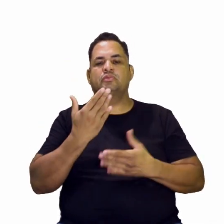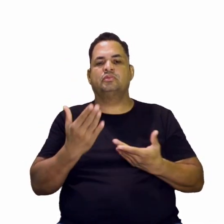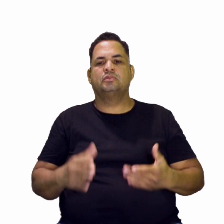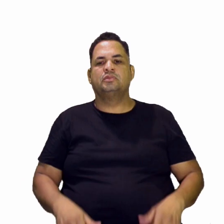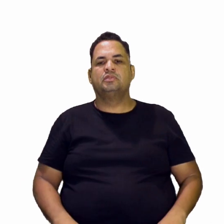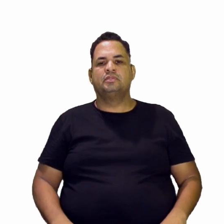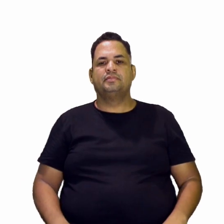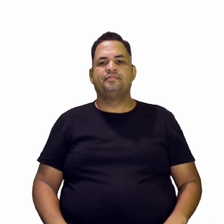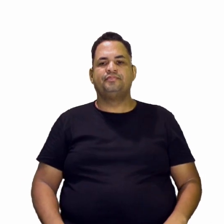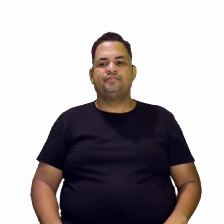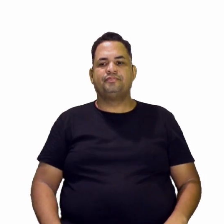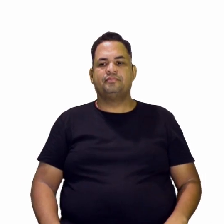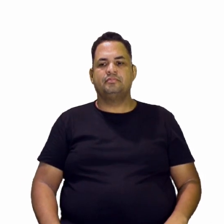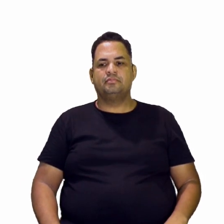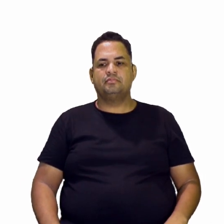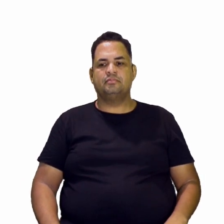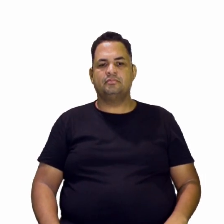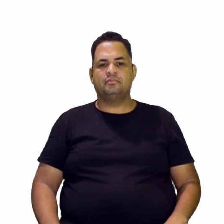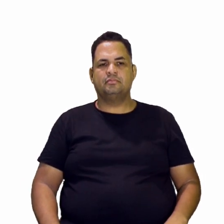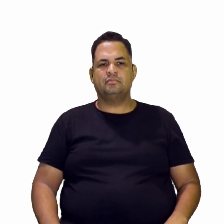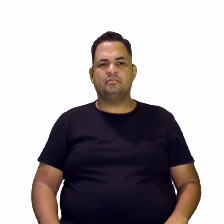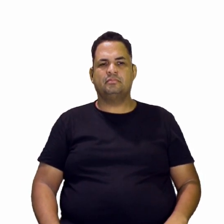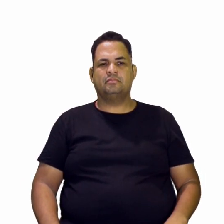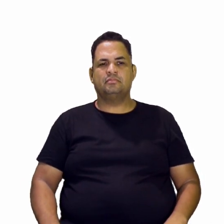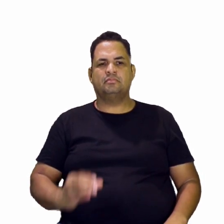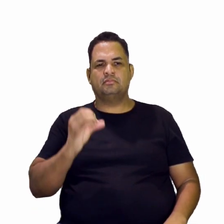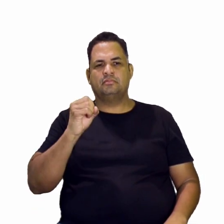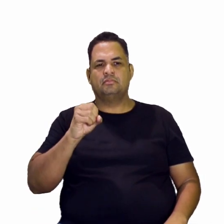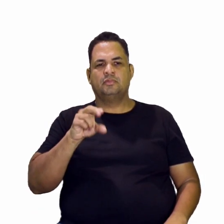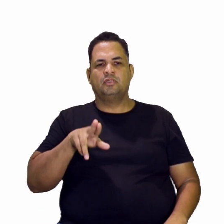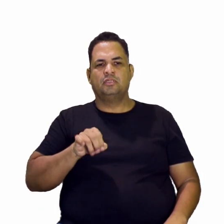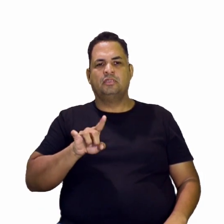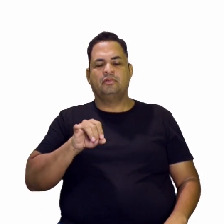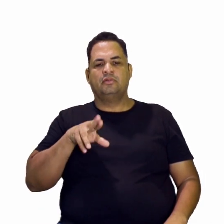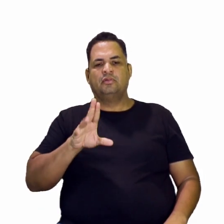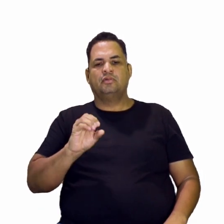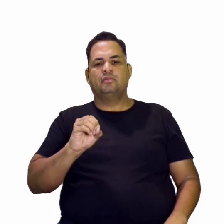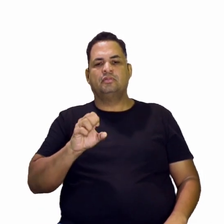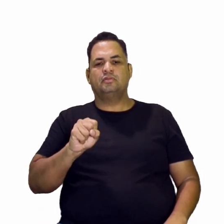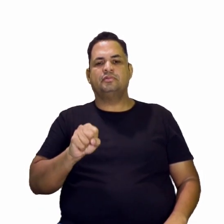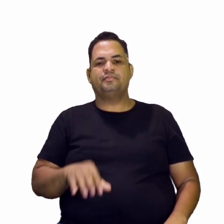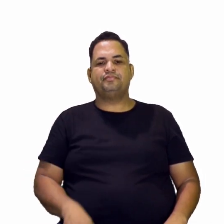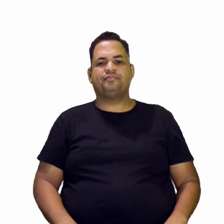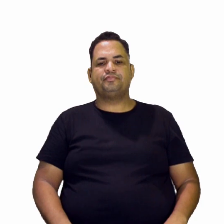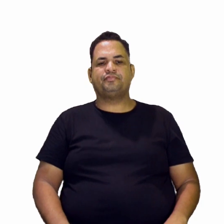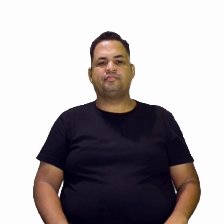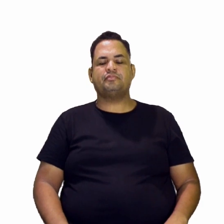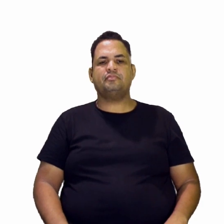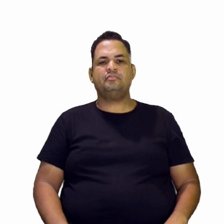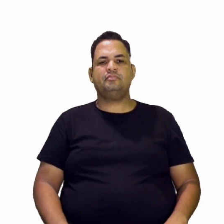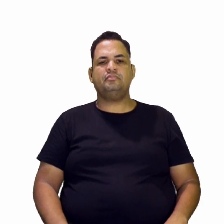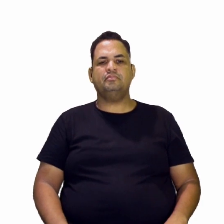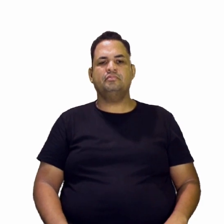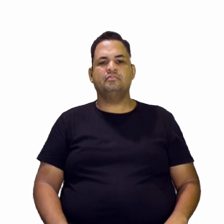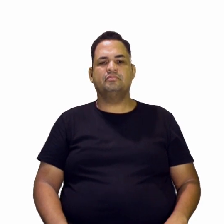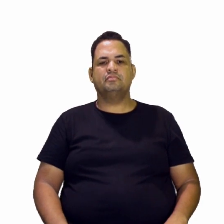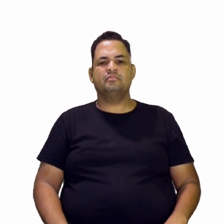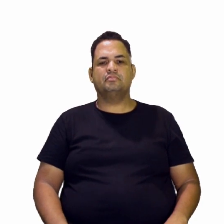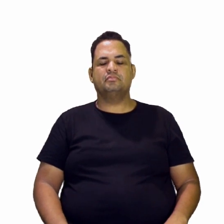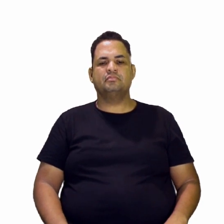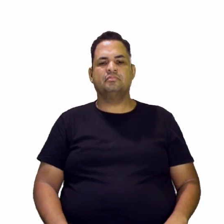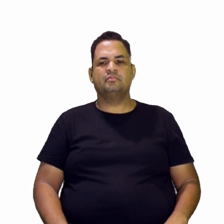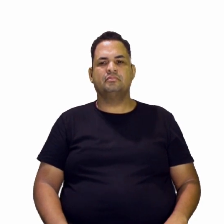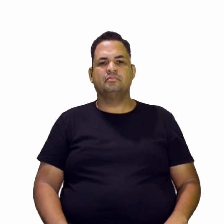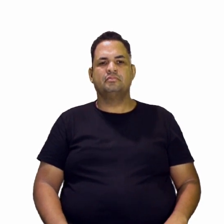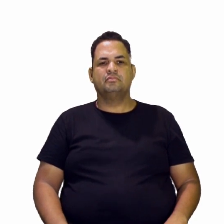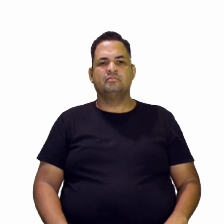essa espécie tem, tá? Onívoros, olha que linda linda, gente. É muito linda, né, raposinha? Oh,